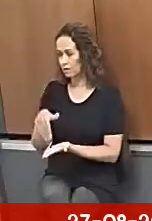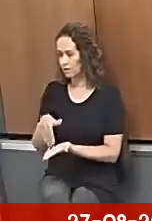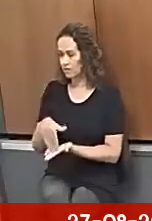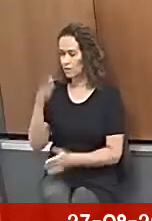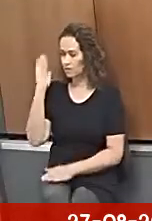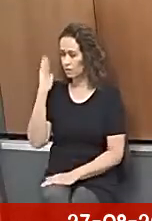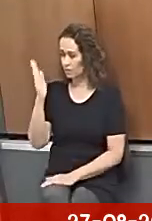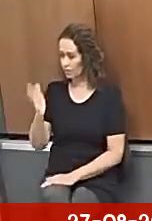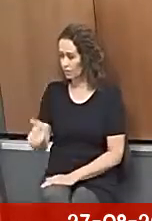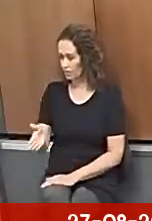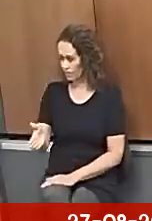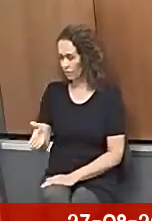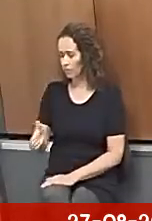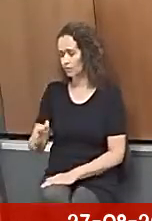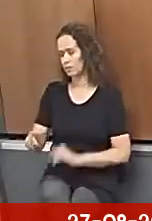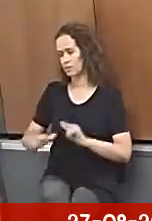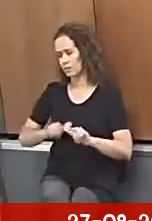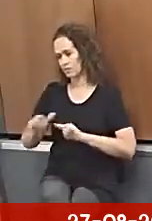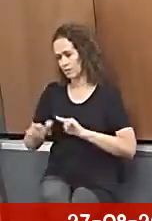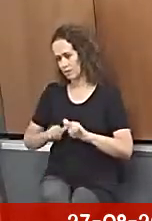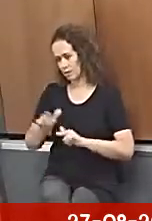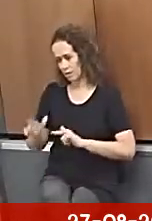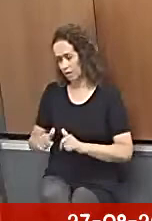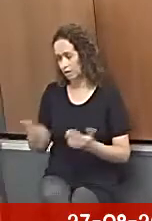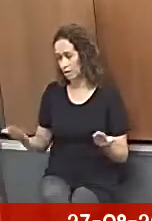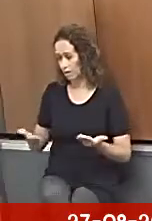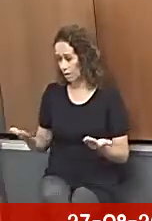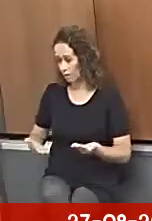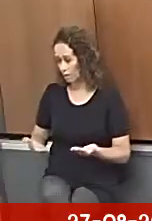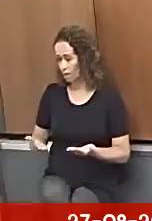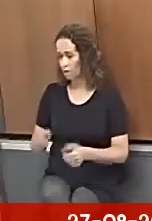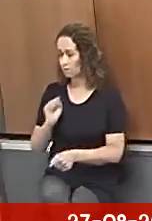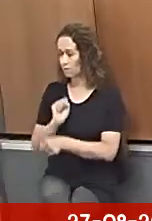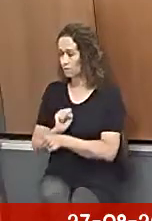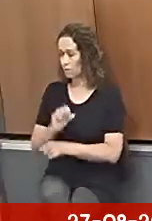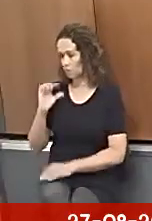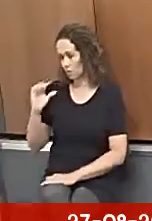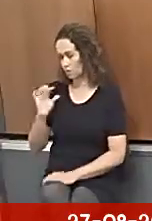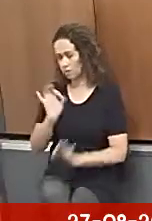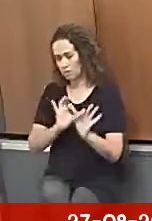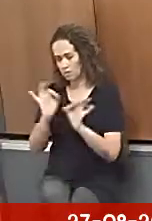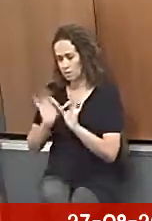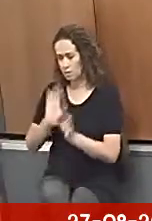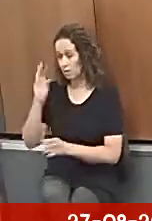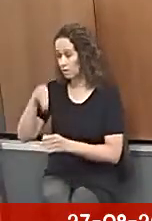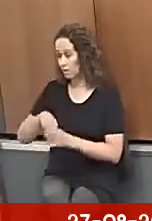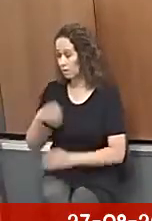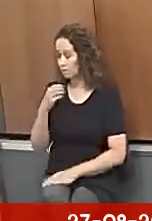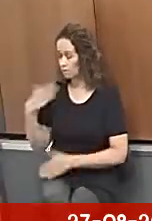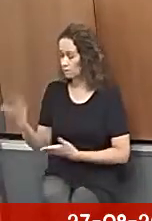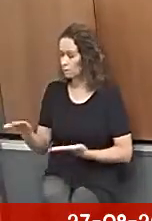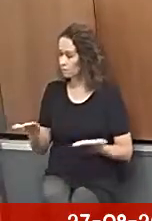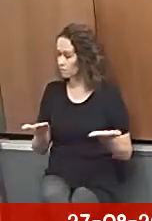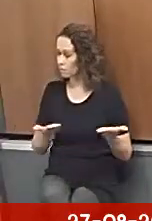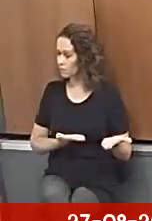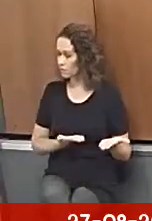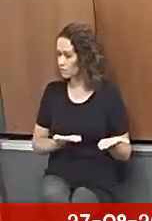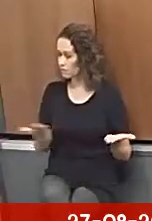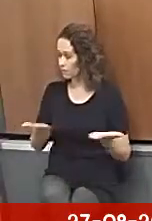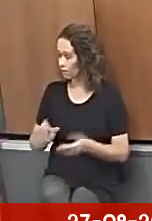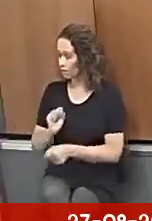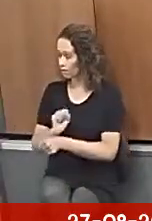direto dos trabalhos dessa comissão vou suspender para a organização interna sejam todos bem vindos estão suspensos nosso